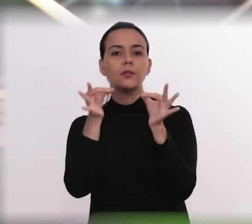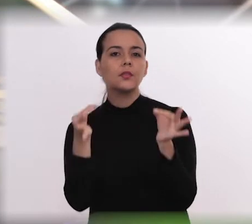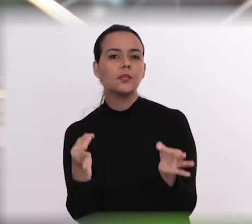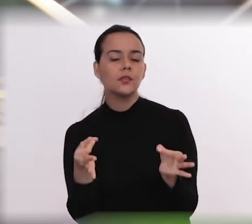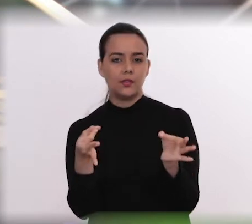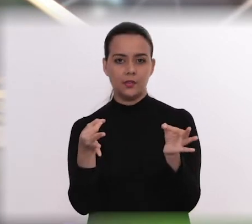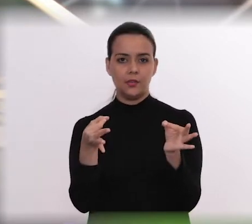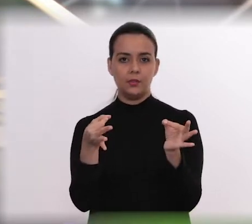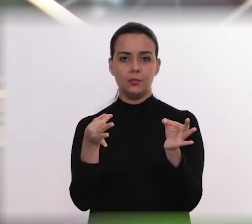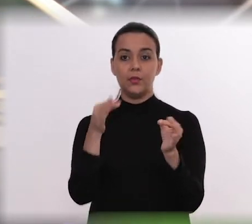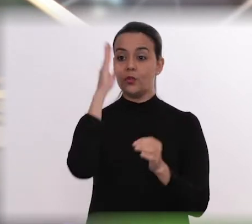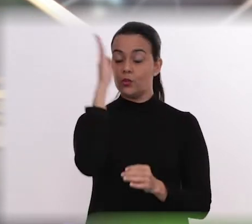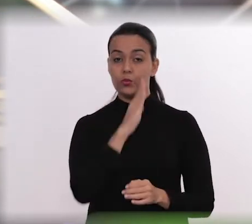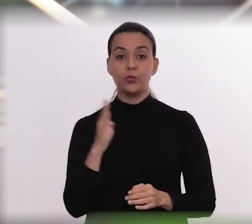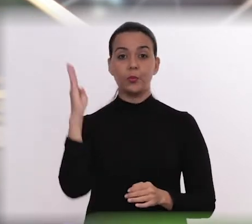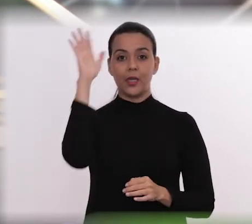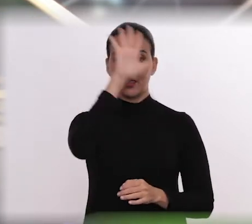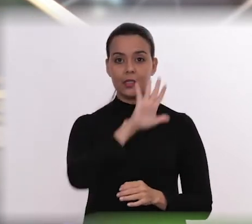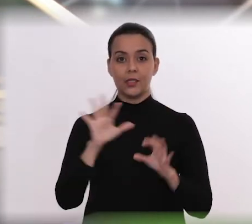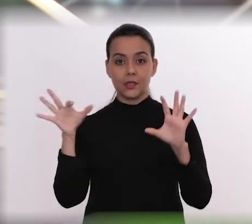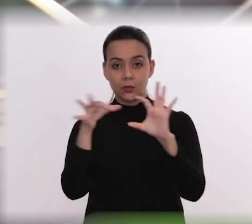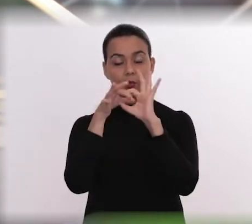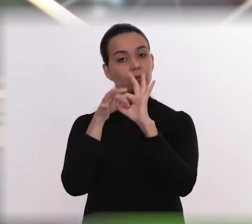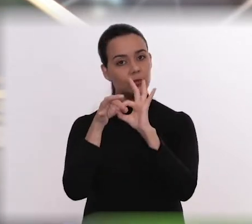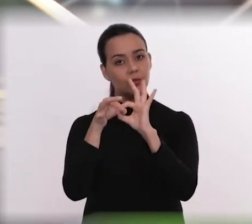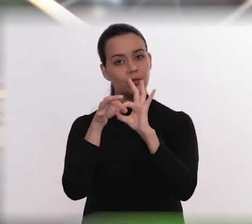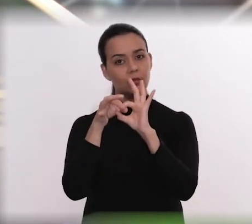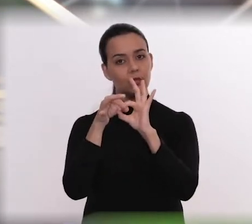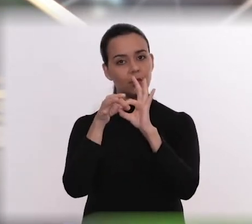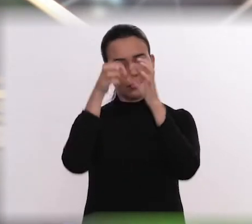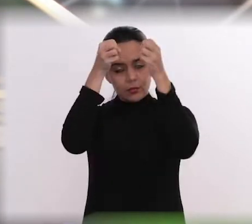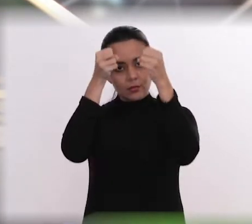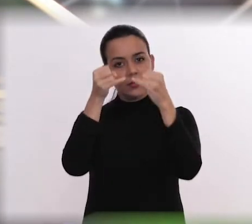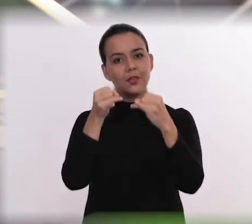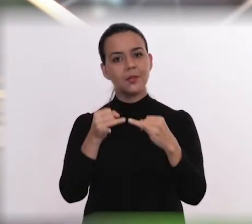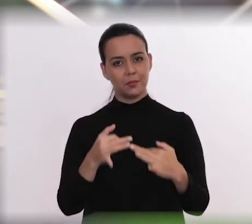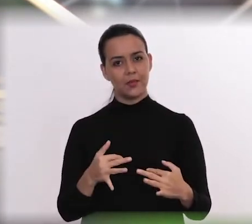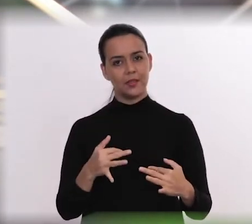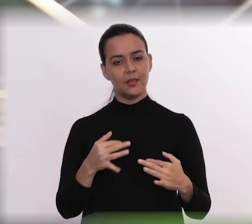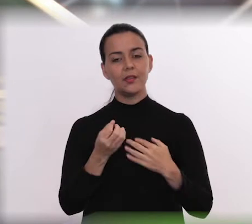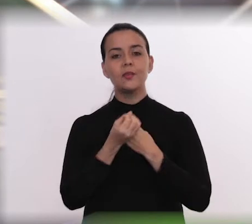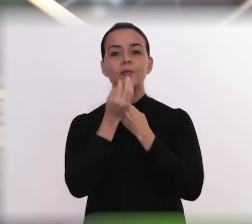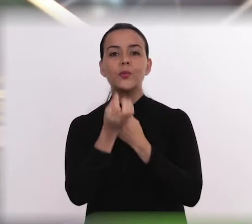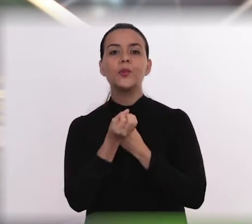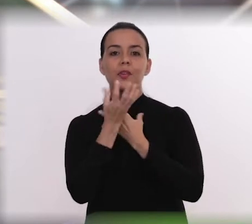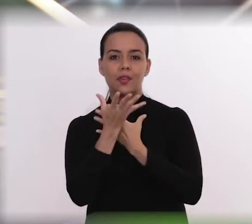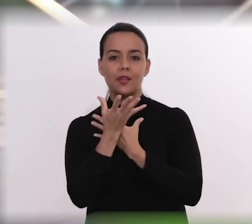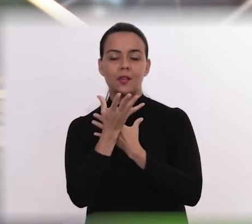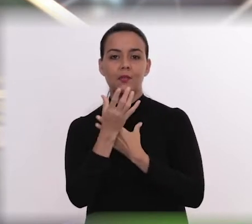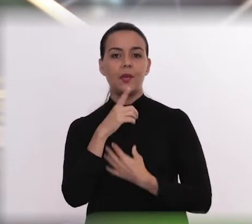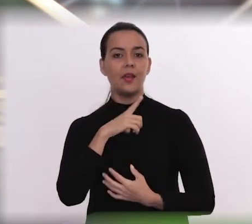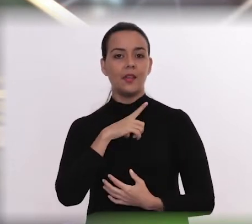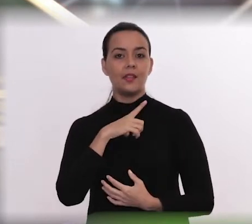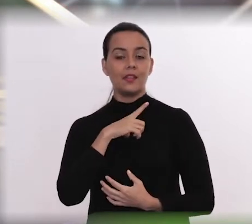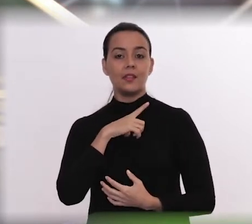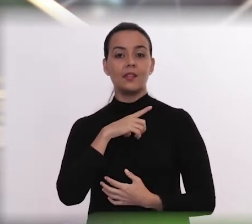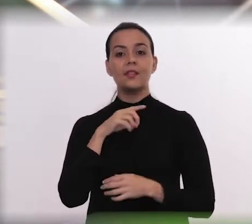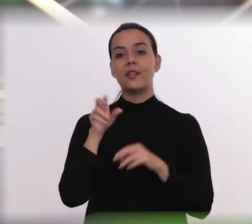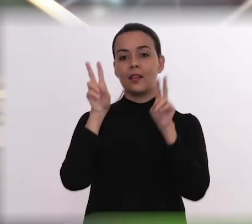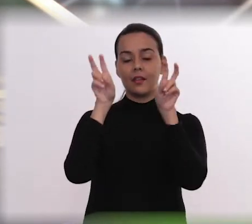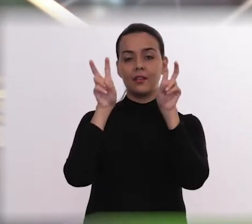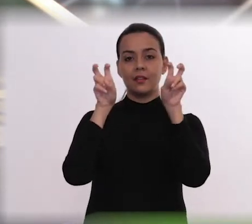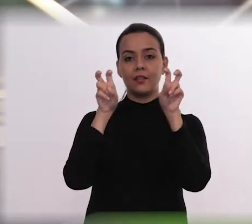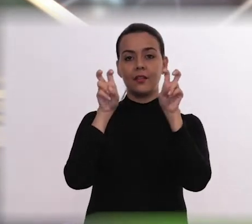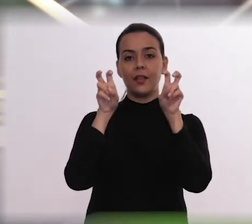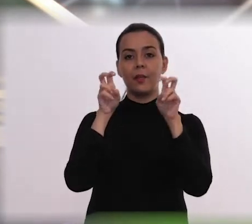dessa união nacional. De fato, o livro começa com um poema muito interessante chamado O Poeta Come Amendoim, que expõe